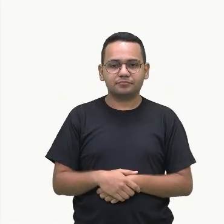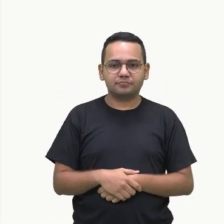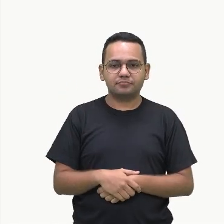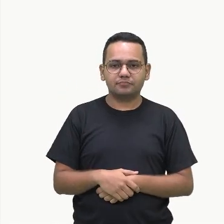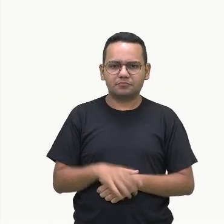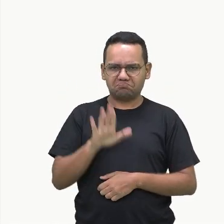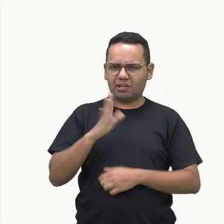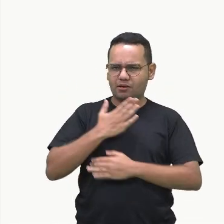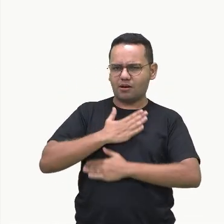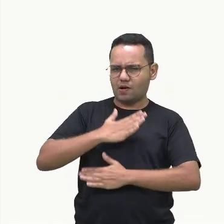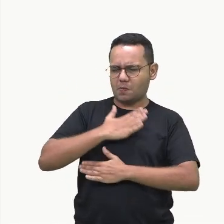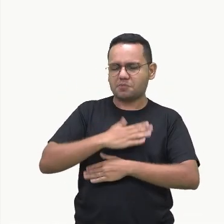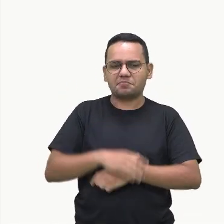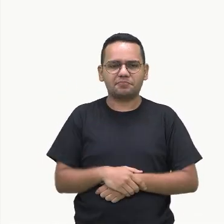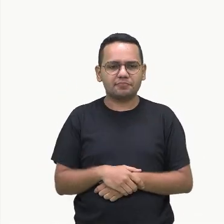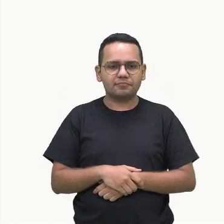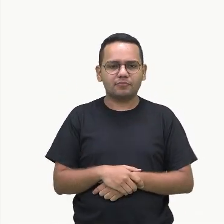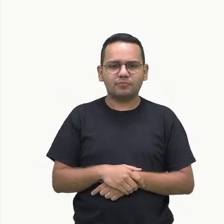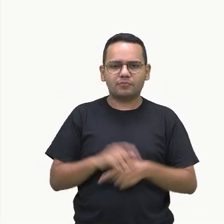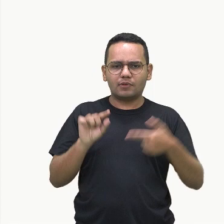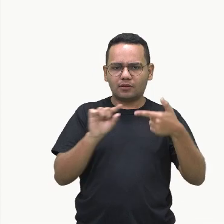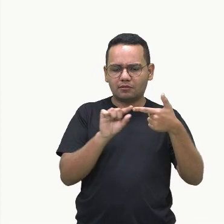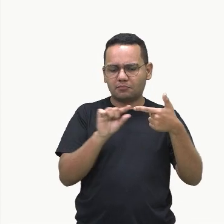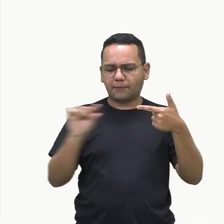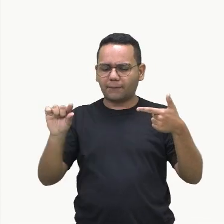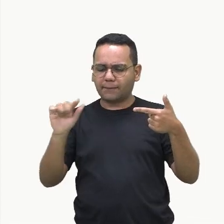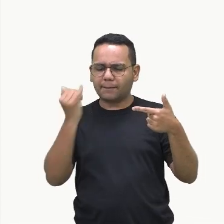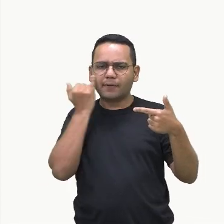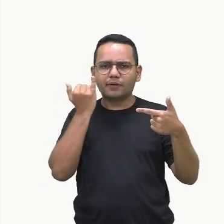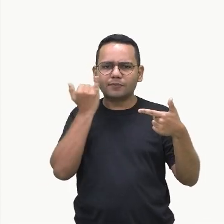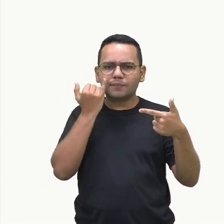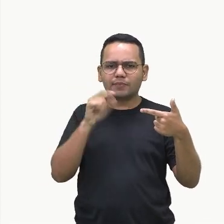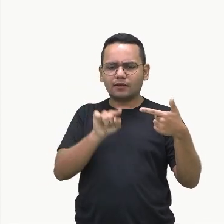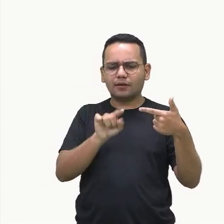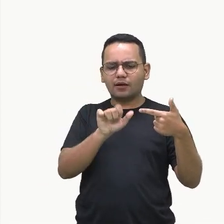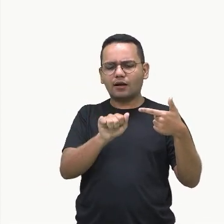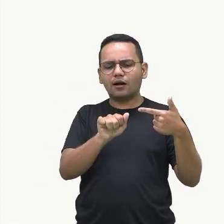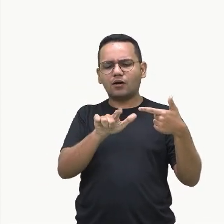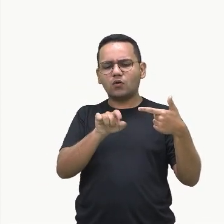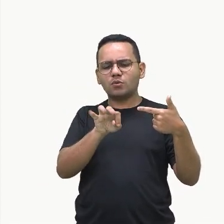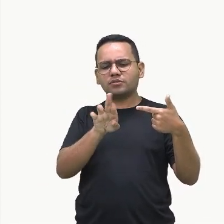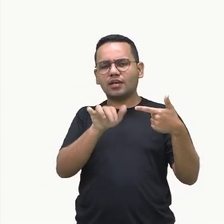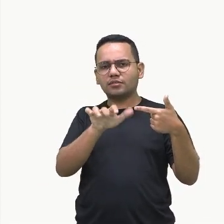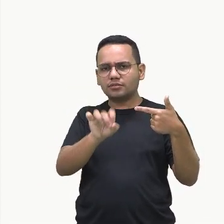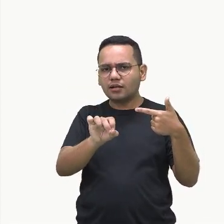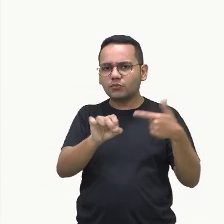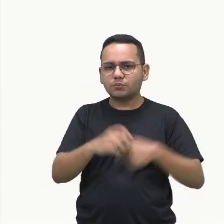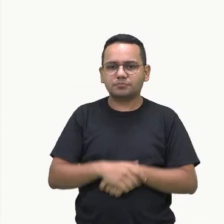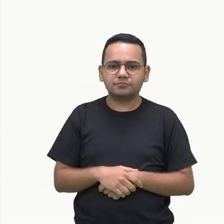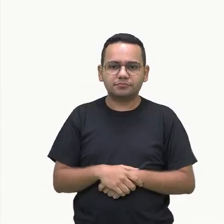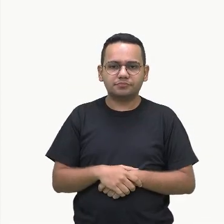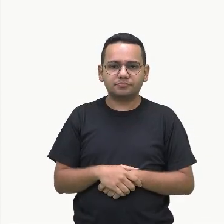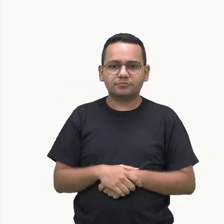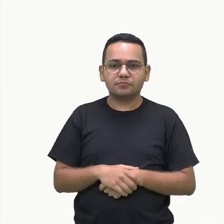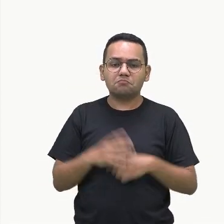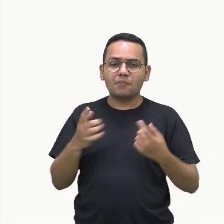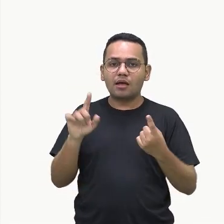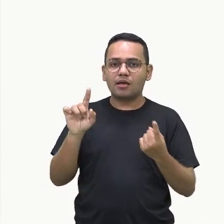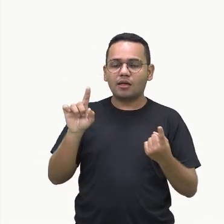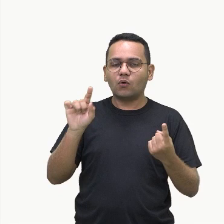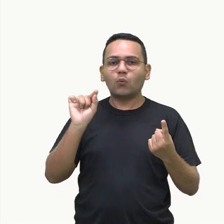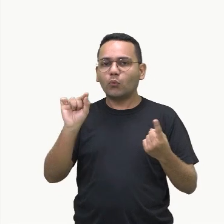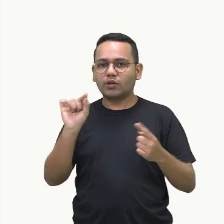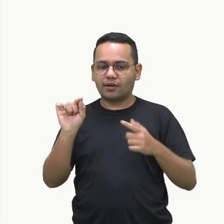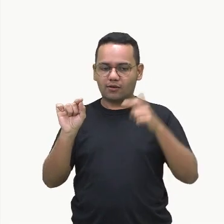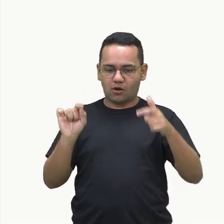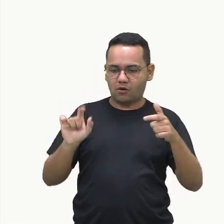esse nome. Ângulos alternos, alternado, contrário. Eles estão de lados opostos